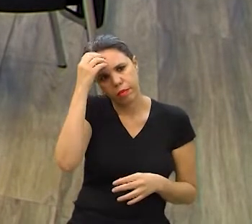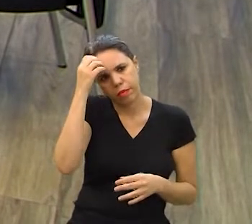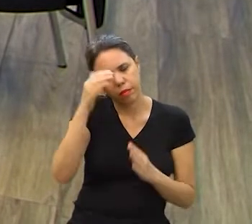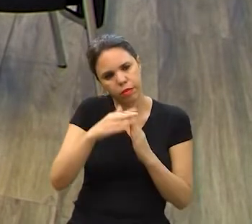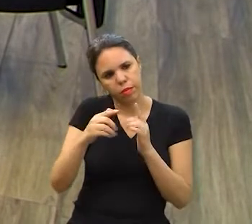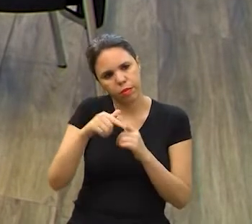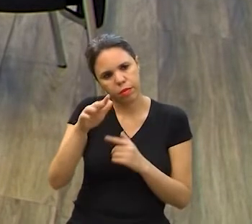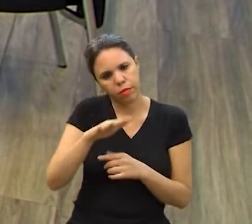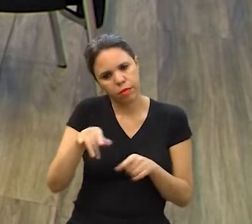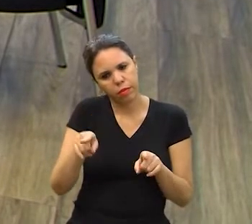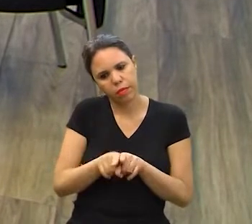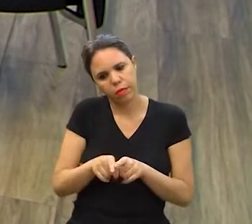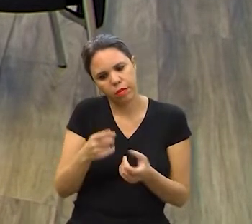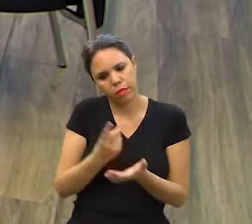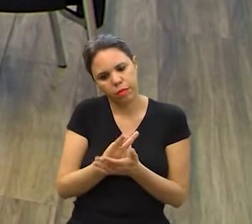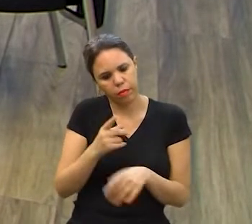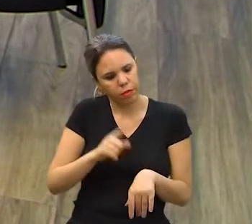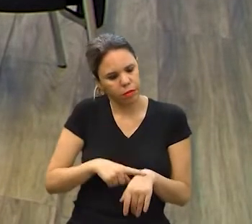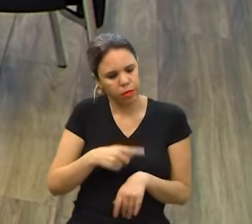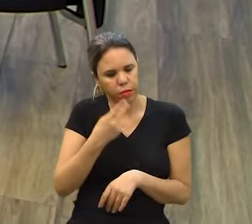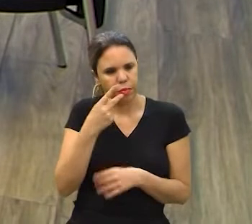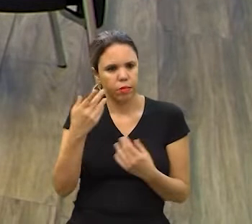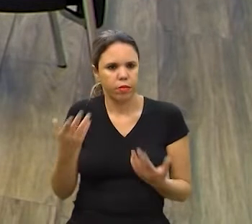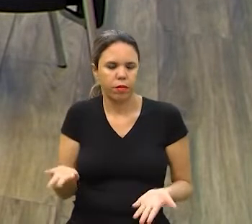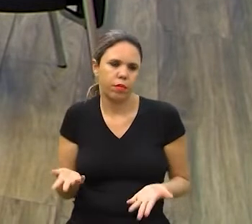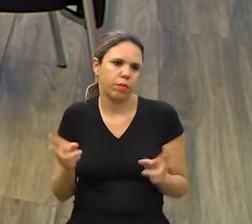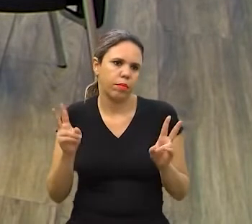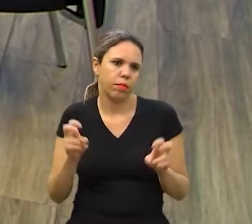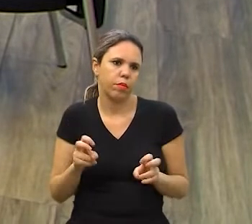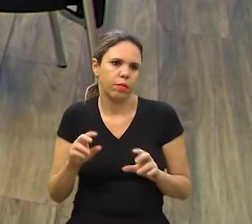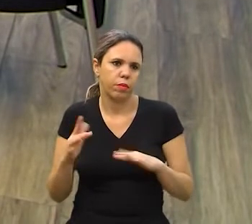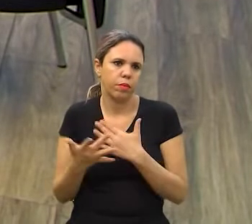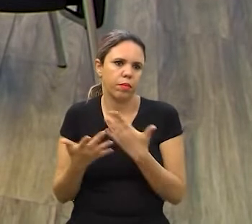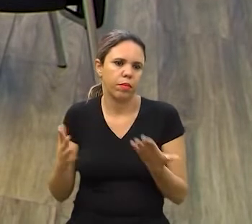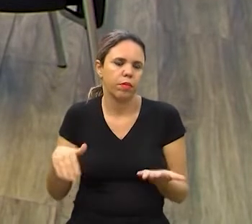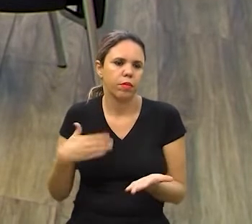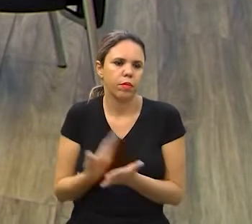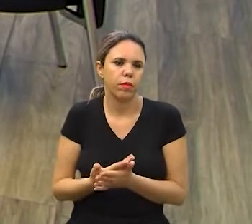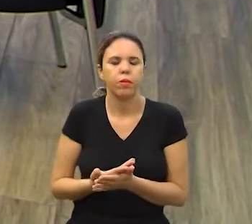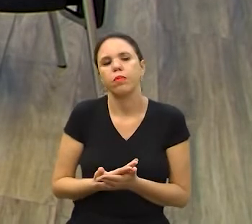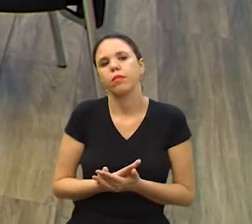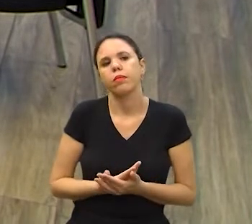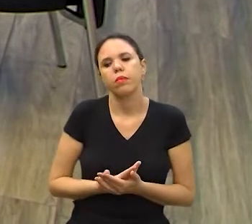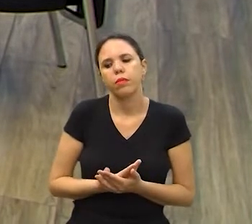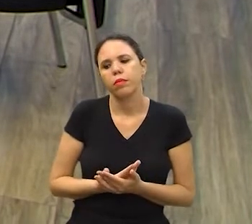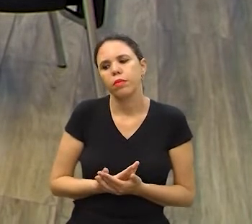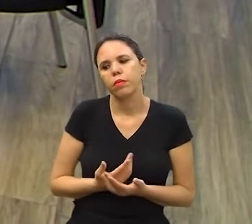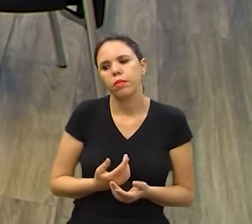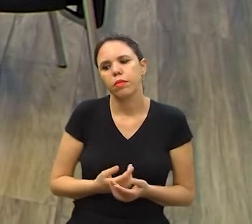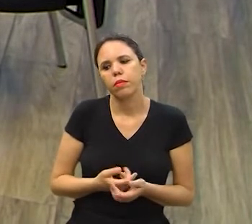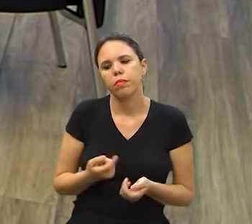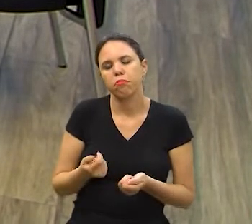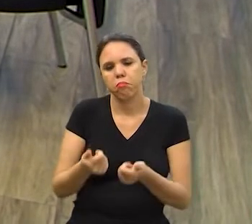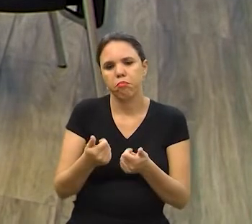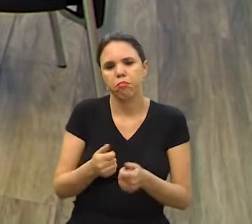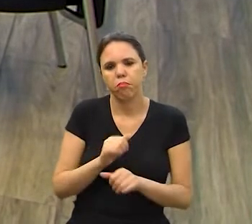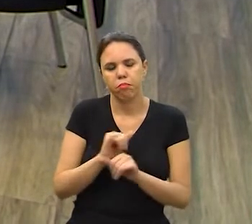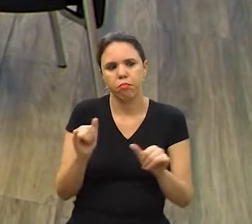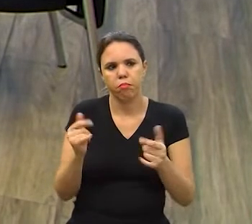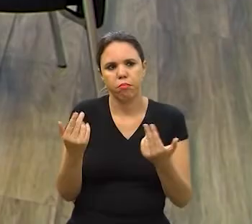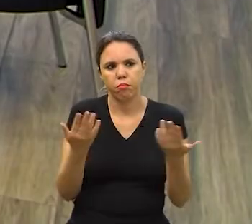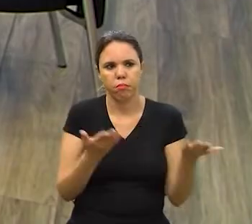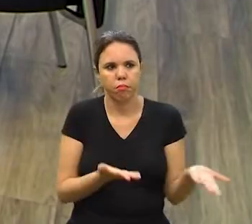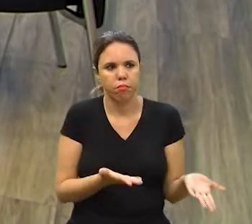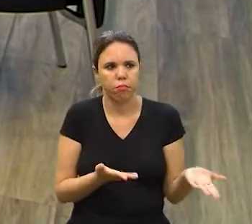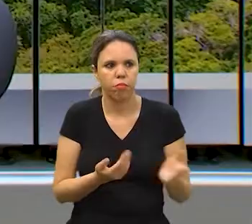escolas, em igrejas, e também, ao mesmo tempo, já que o senhor mencionou a questão das redes sociais, até usar as redes sociais em benefício de uma